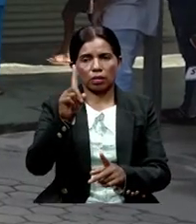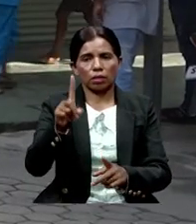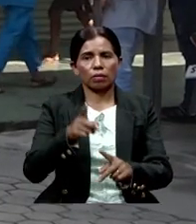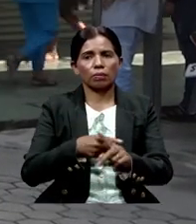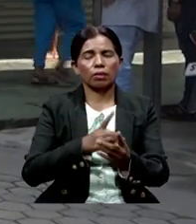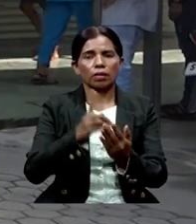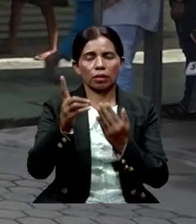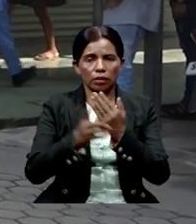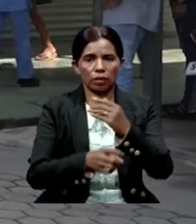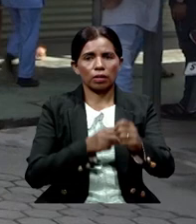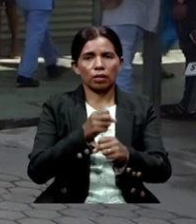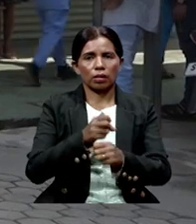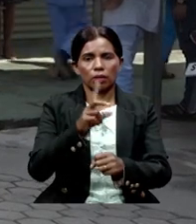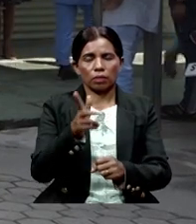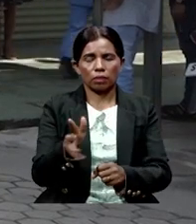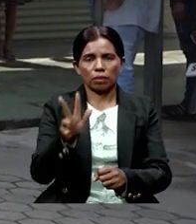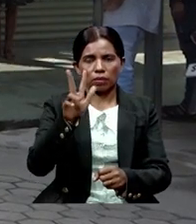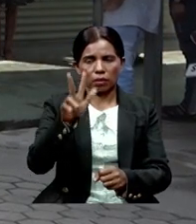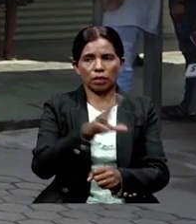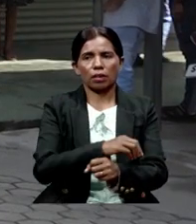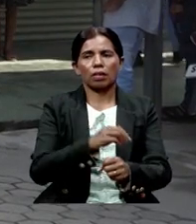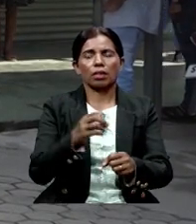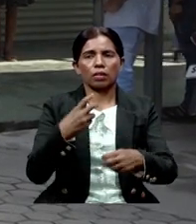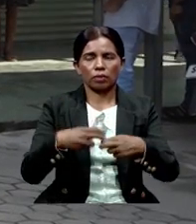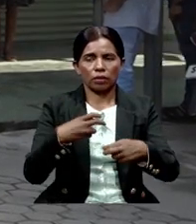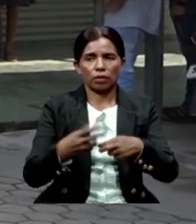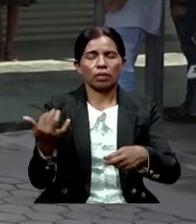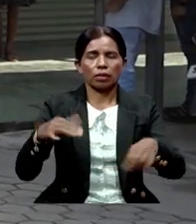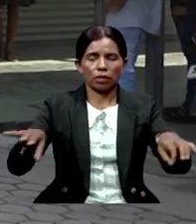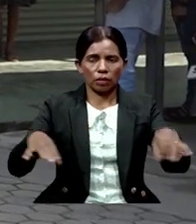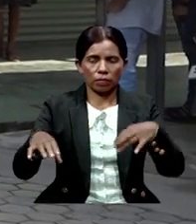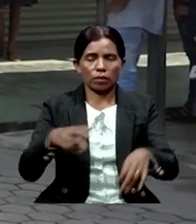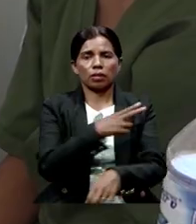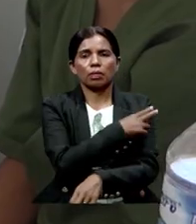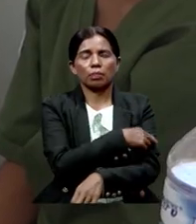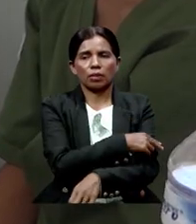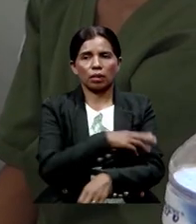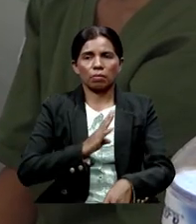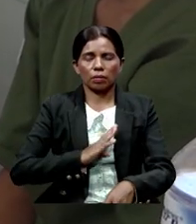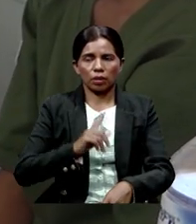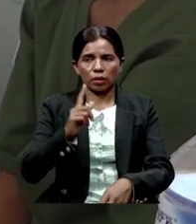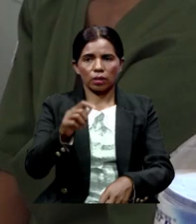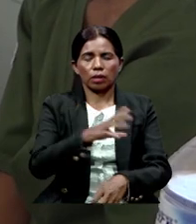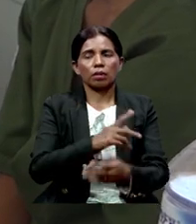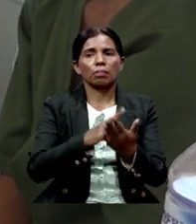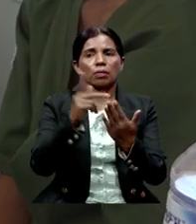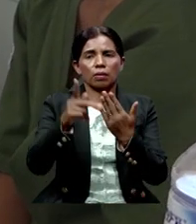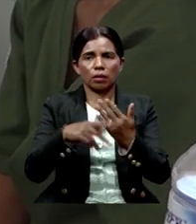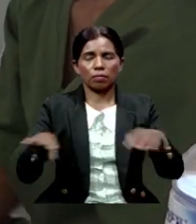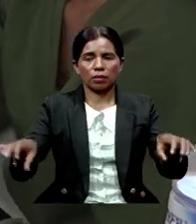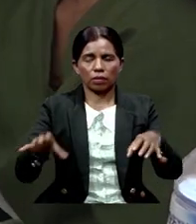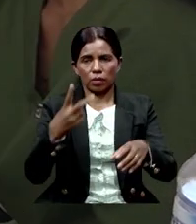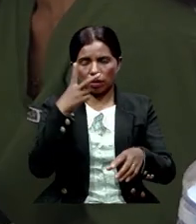fulan dezembro tine rigon rua ronulo recin tolu dificulta serviço e a Clínica Bairro PT de uliu e a programa serviço